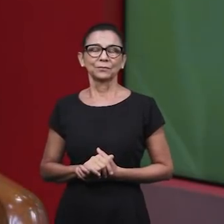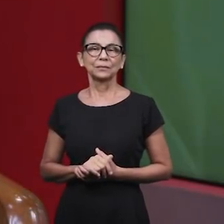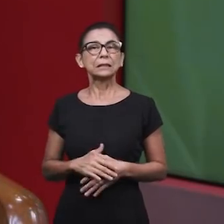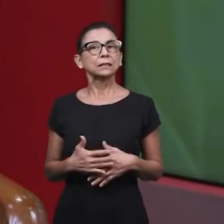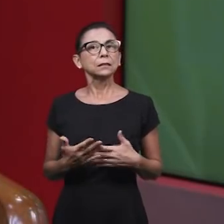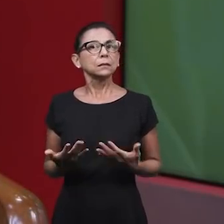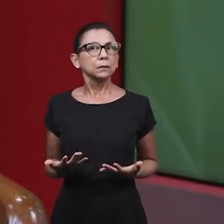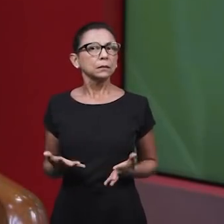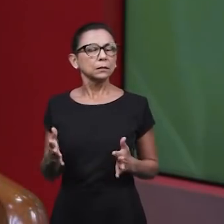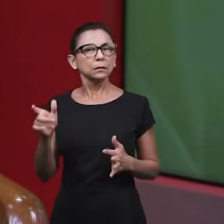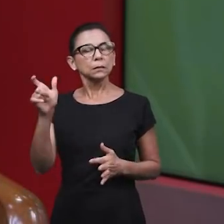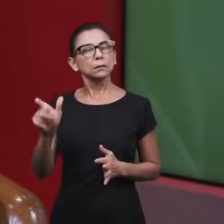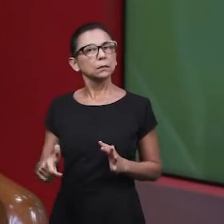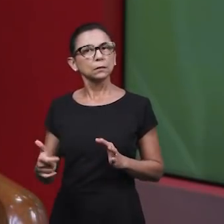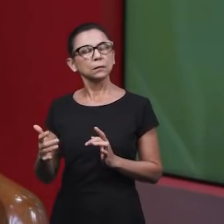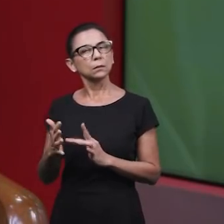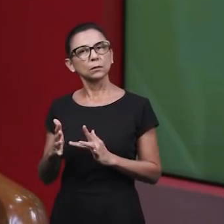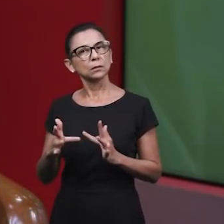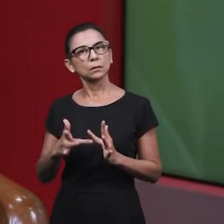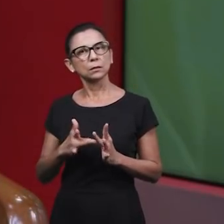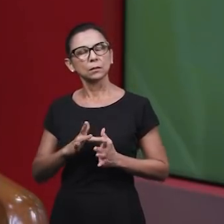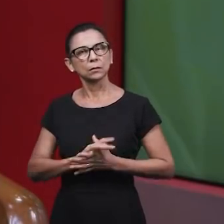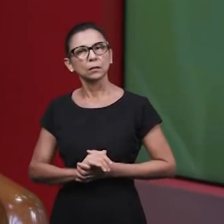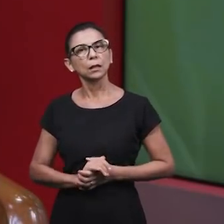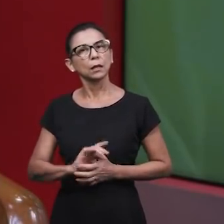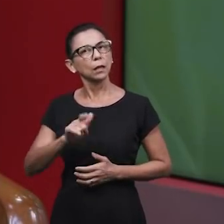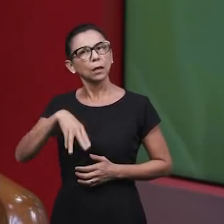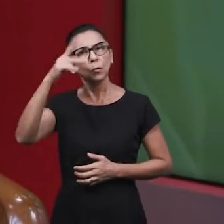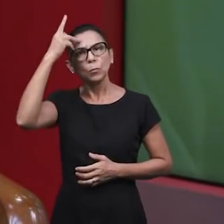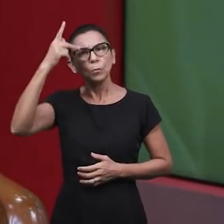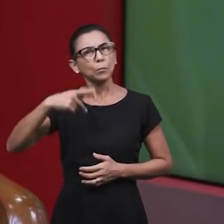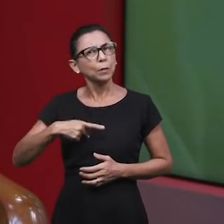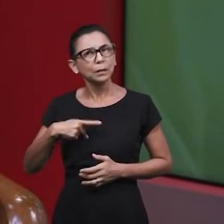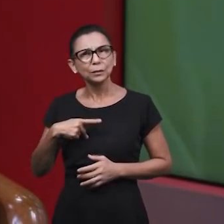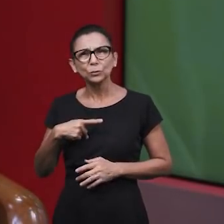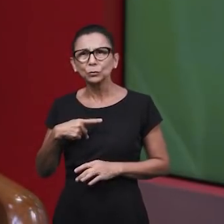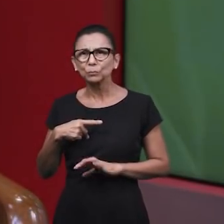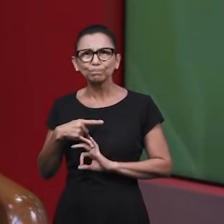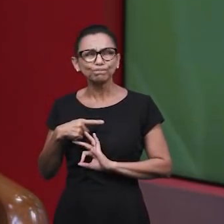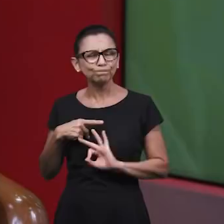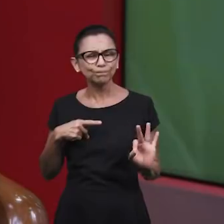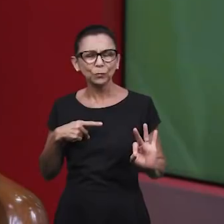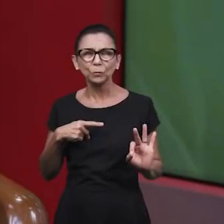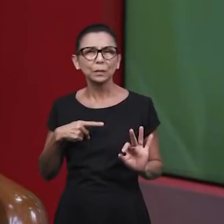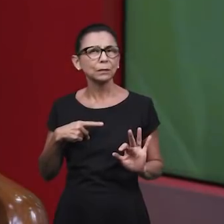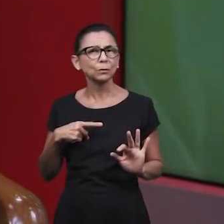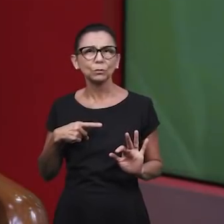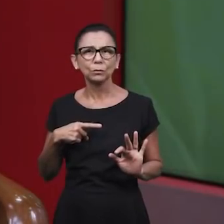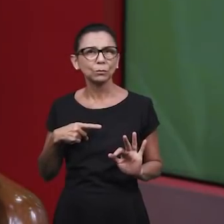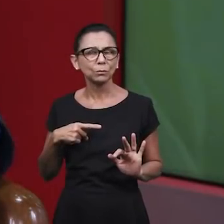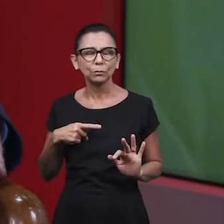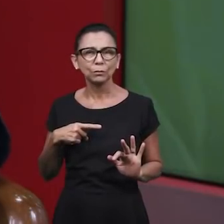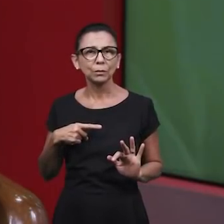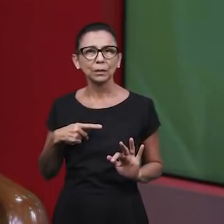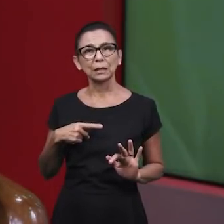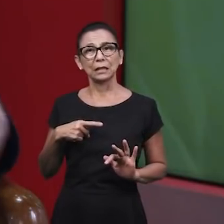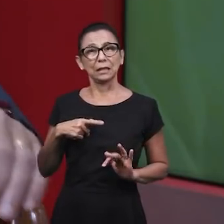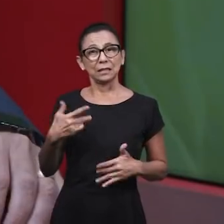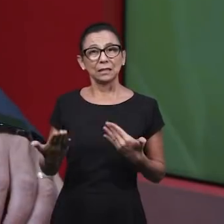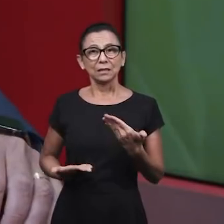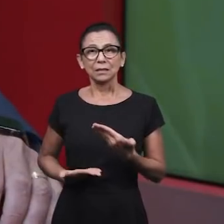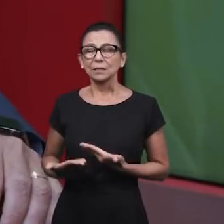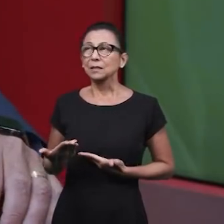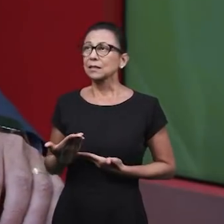do Senhor Jesus era essencialmente humano. Como homem e servo fiel a